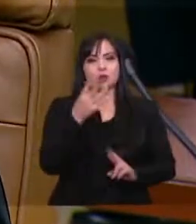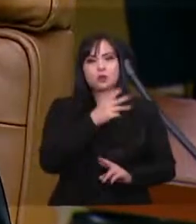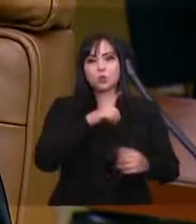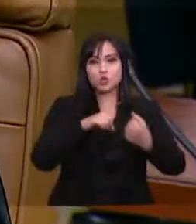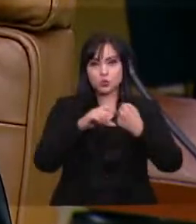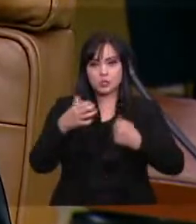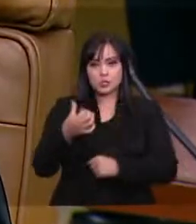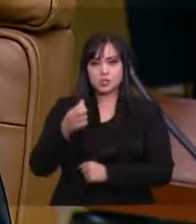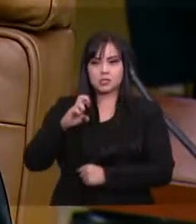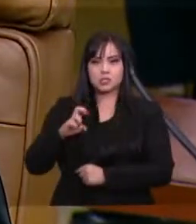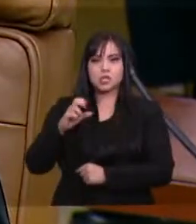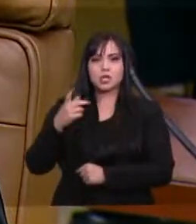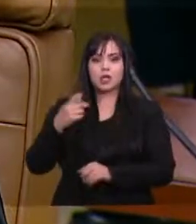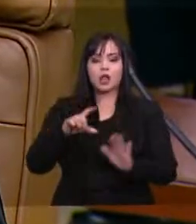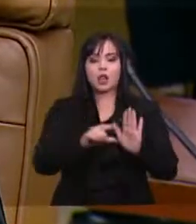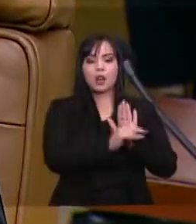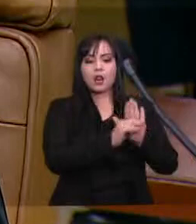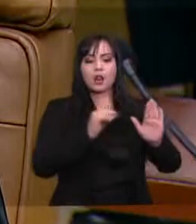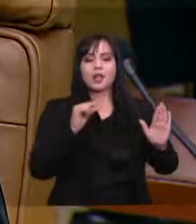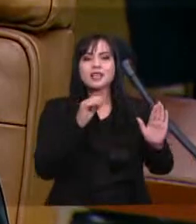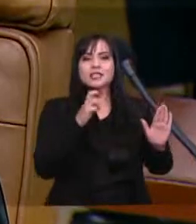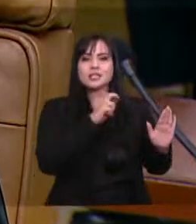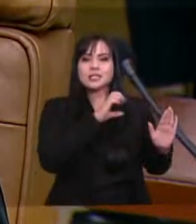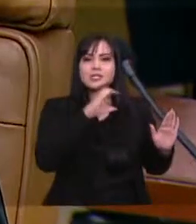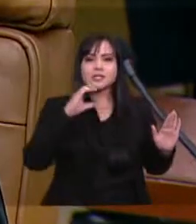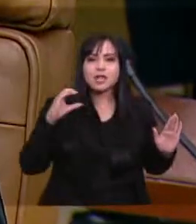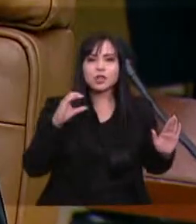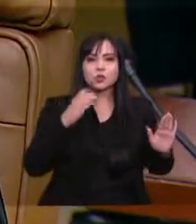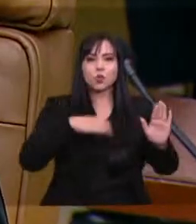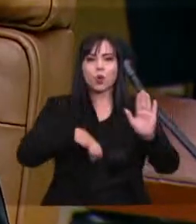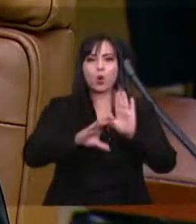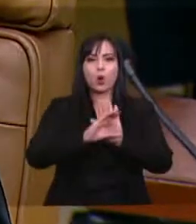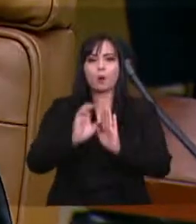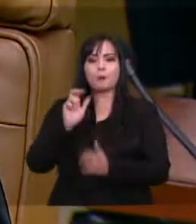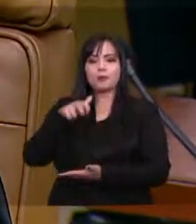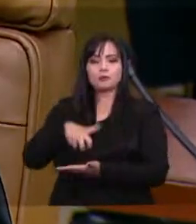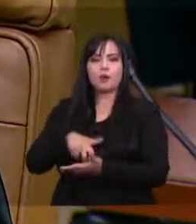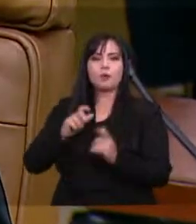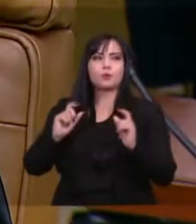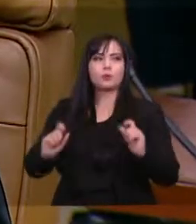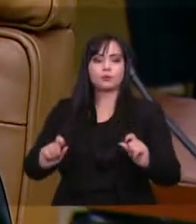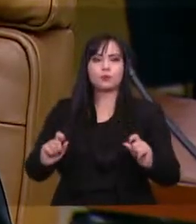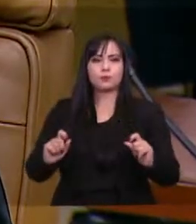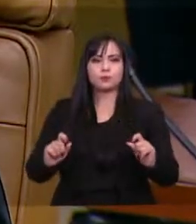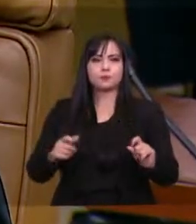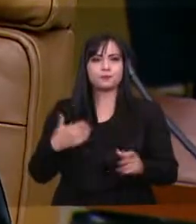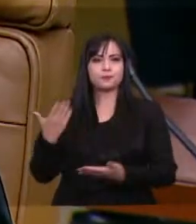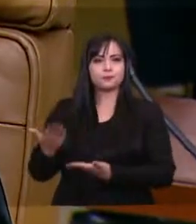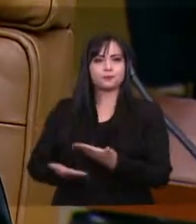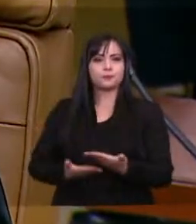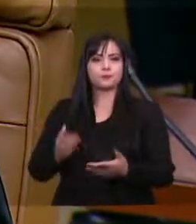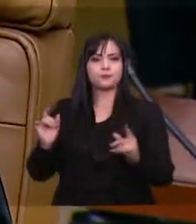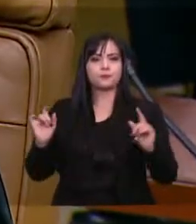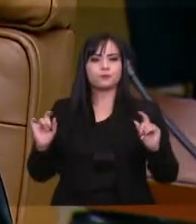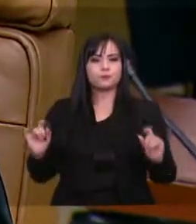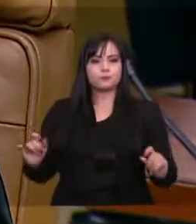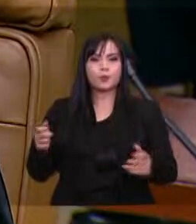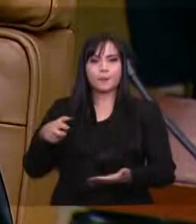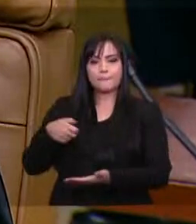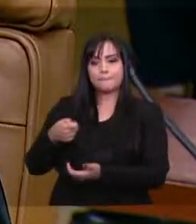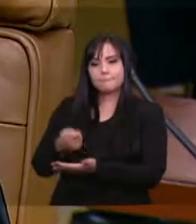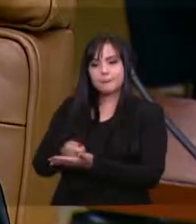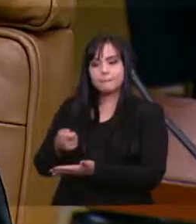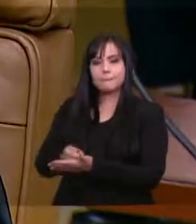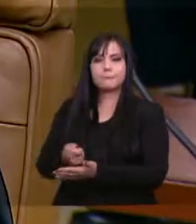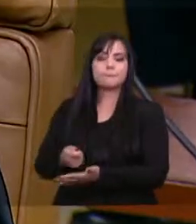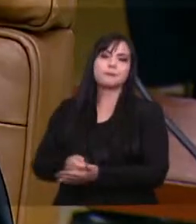artigo 65 sua linha C do Código Penal Eis que se trata de cumprimento